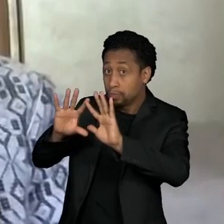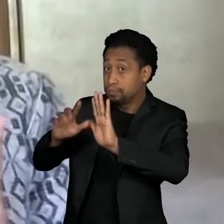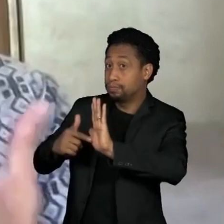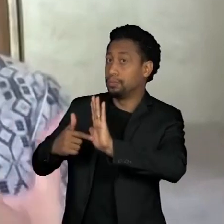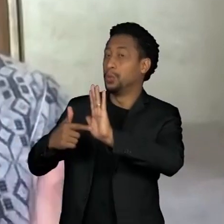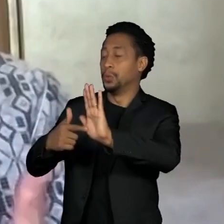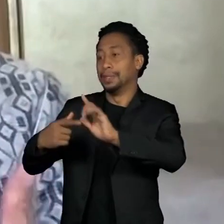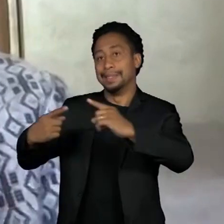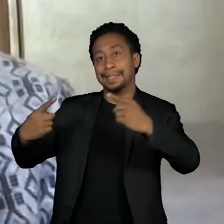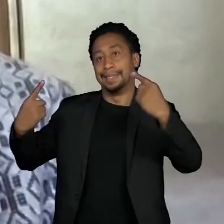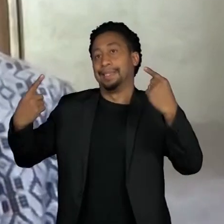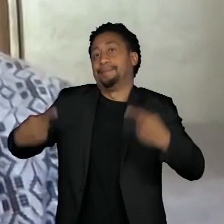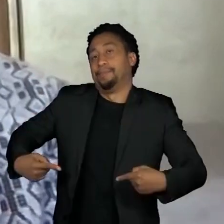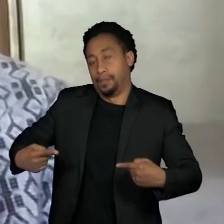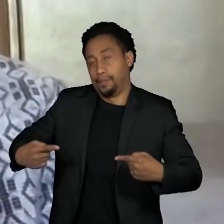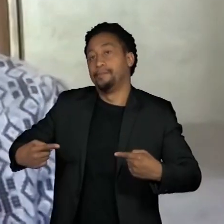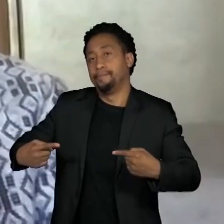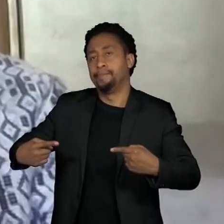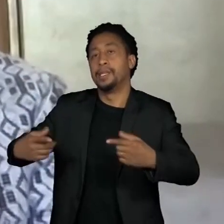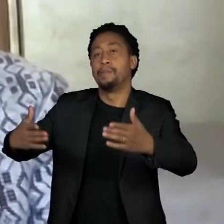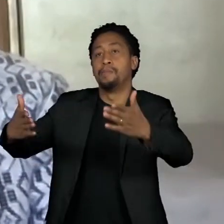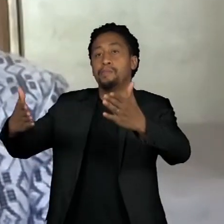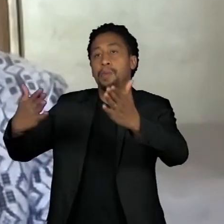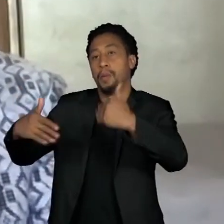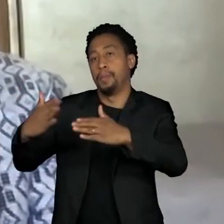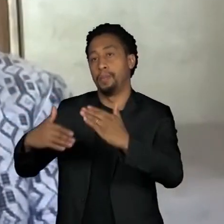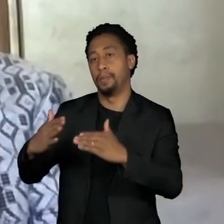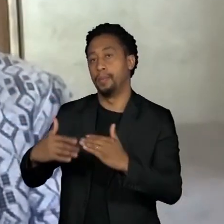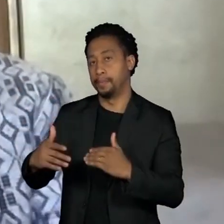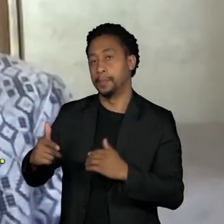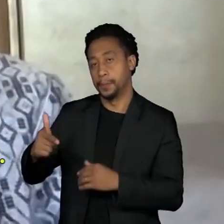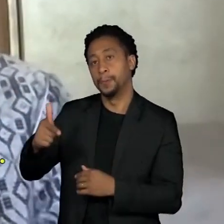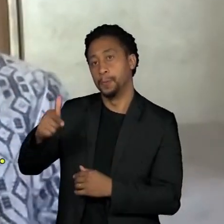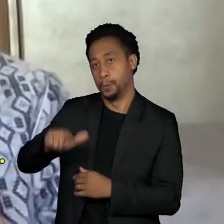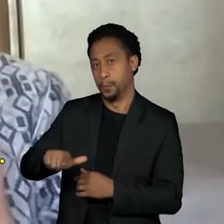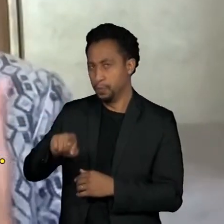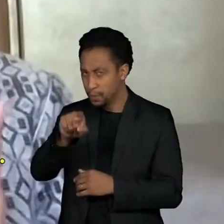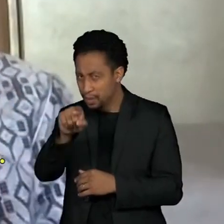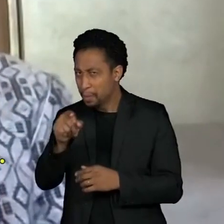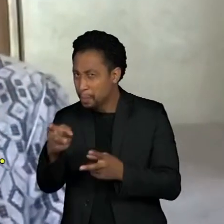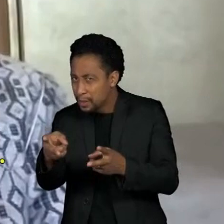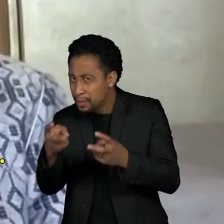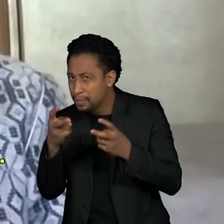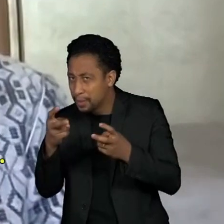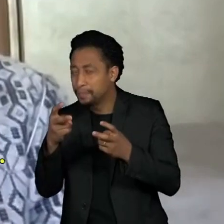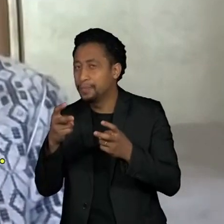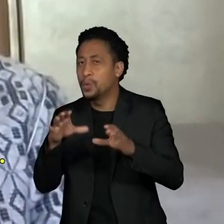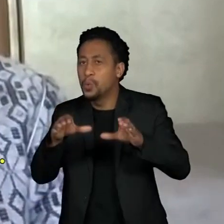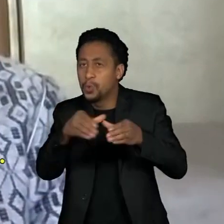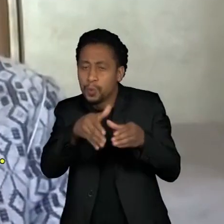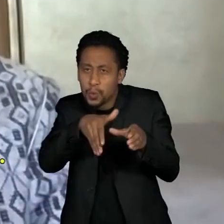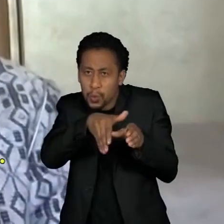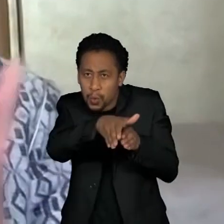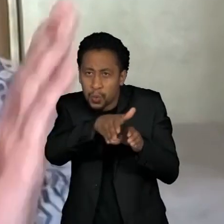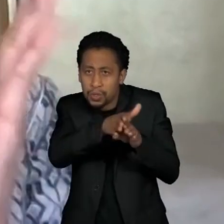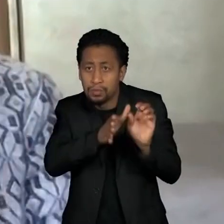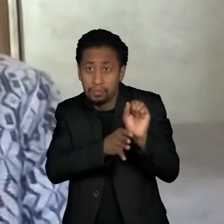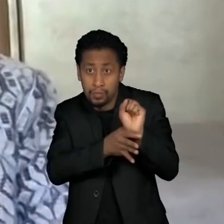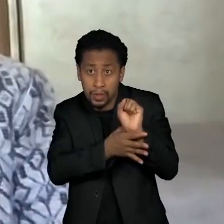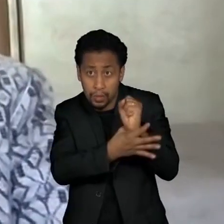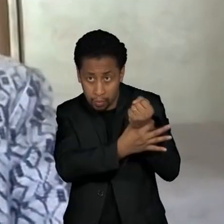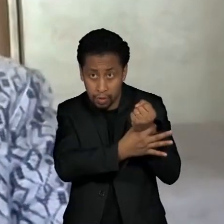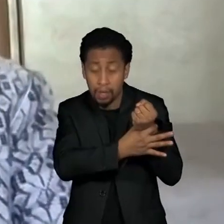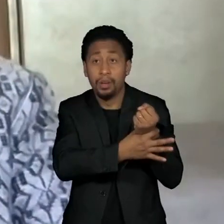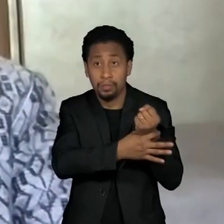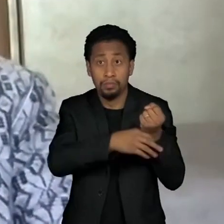isso vai para o se você olhar para o National Security Council hoje, é realmente não made up de democracias. O